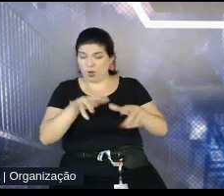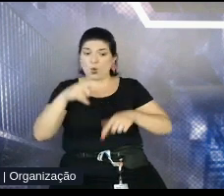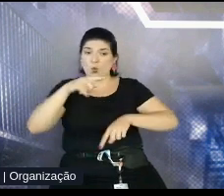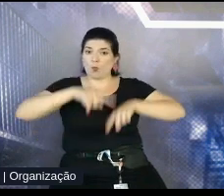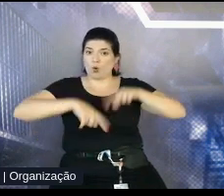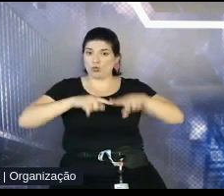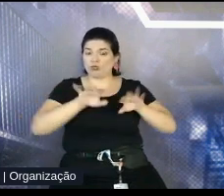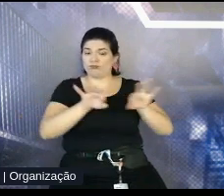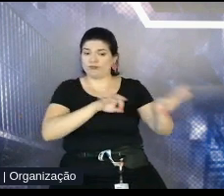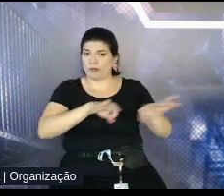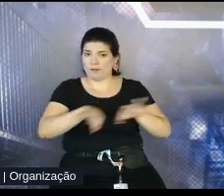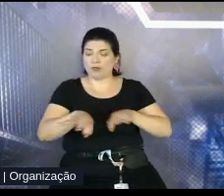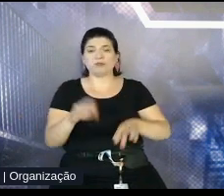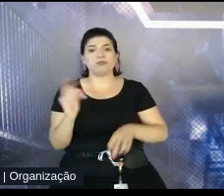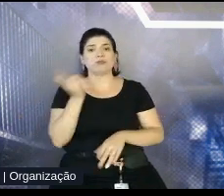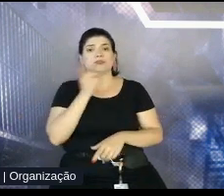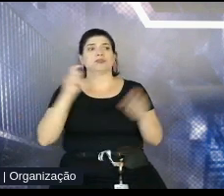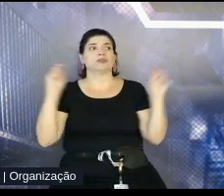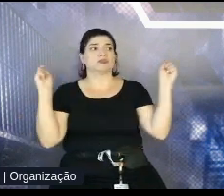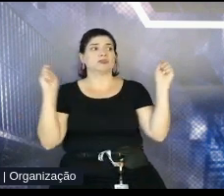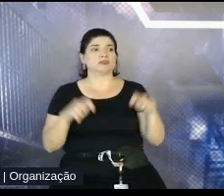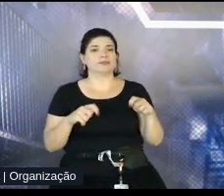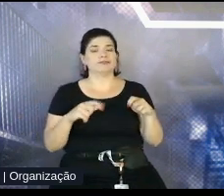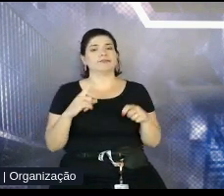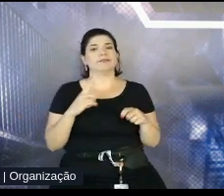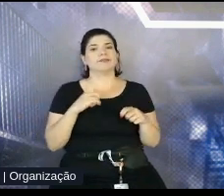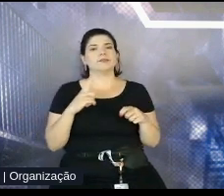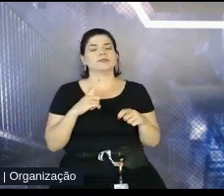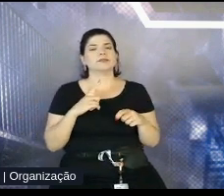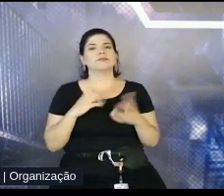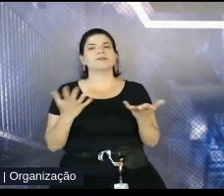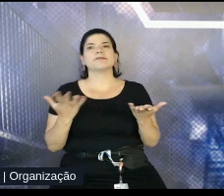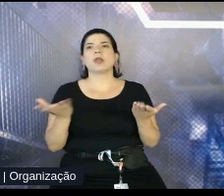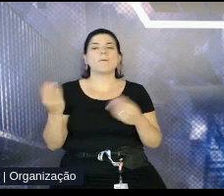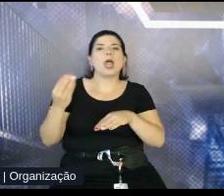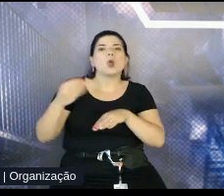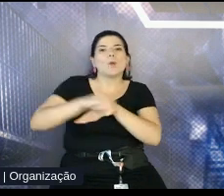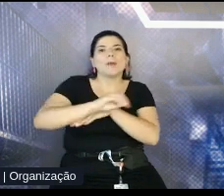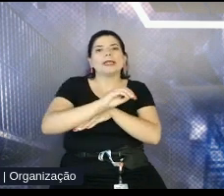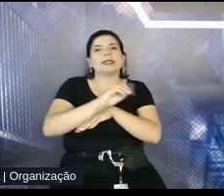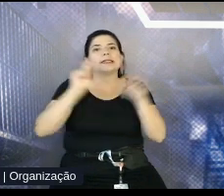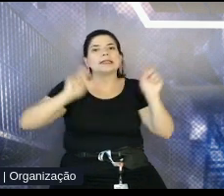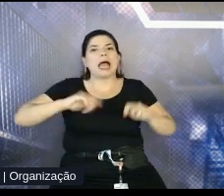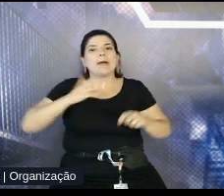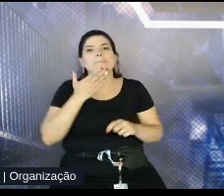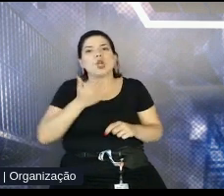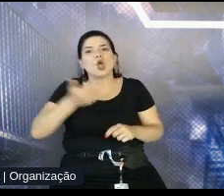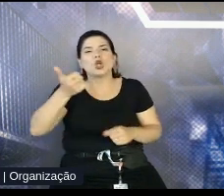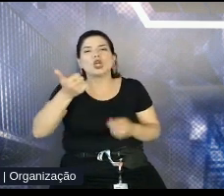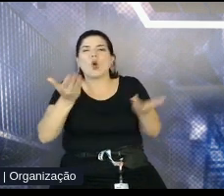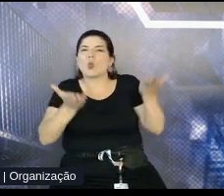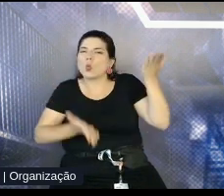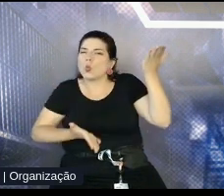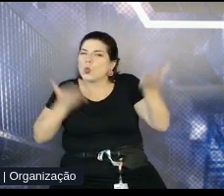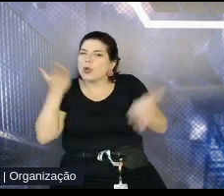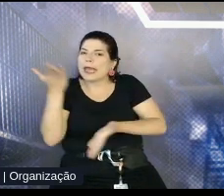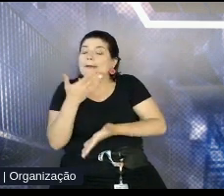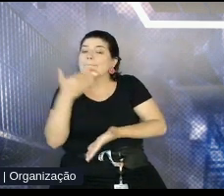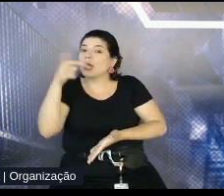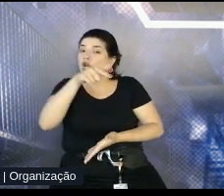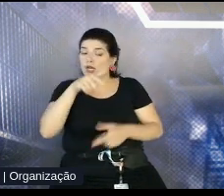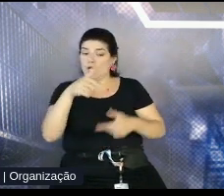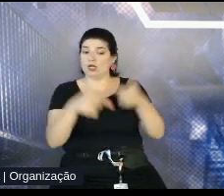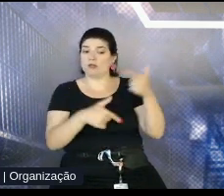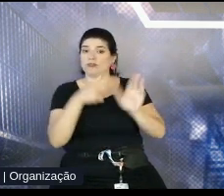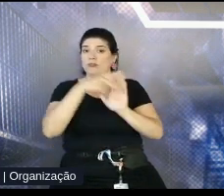que poderia dar uma recomendação, uma melhoria, um cuidado maior naquela feature para estar